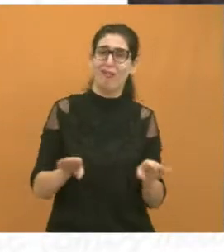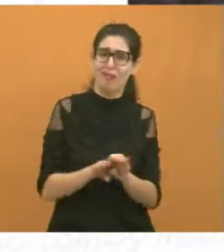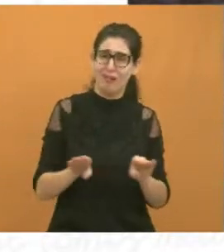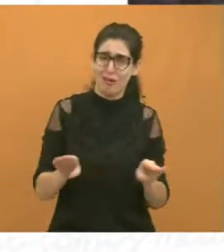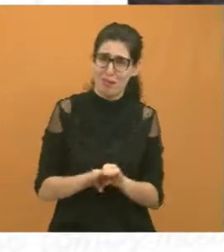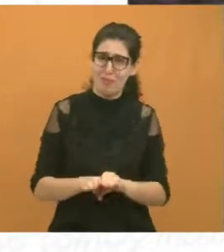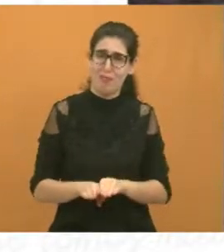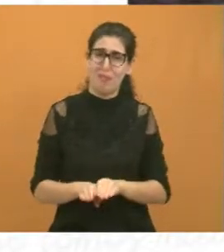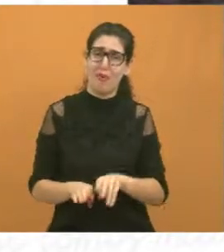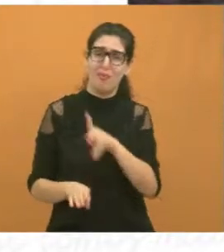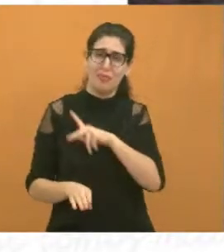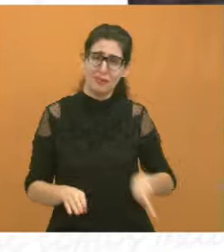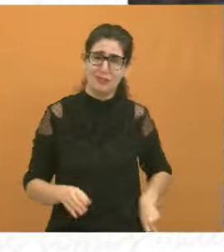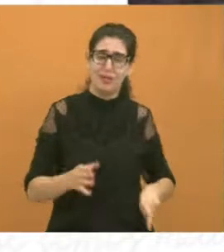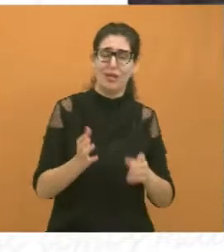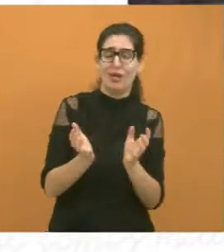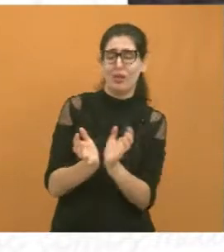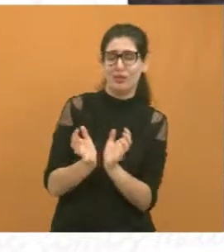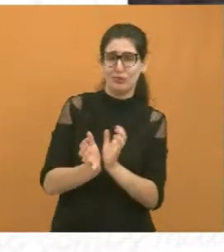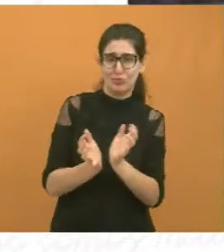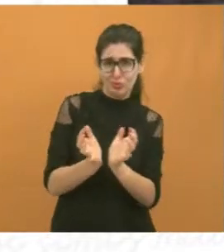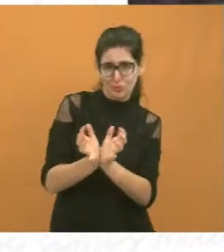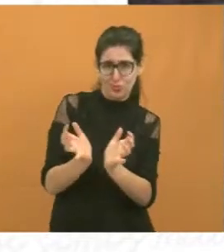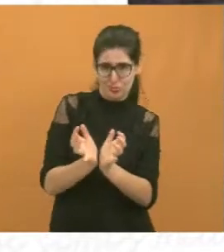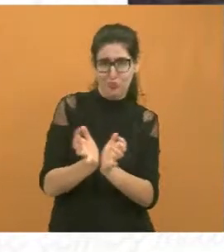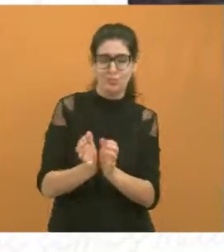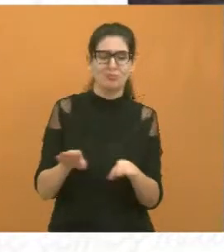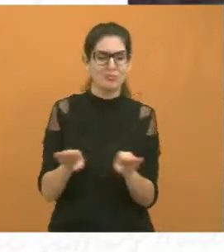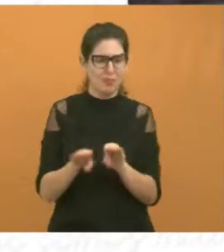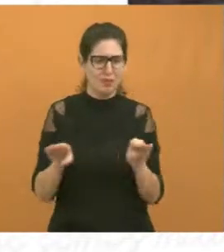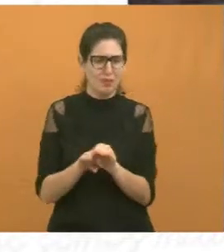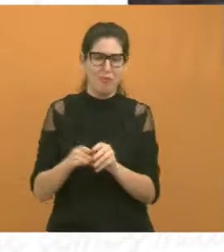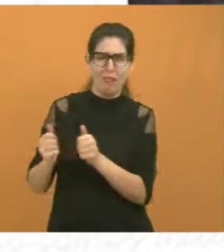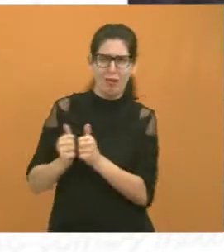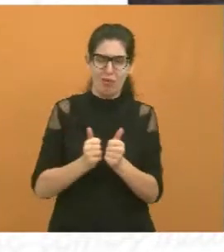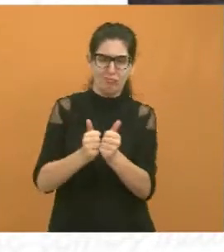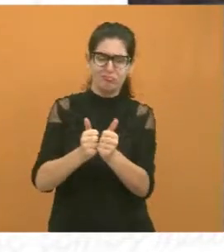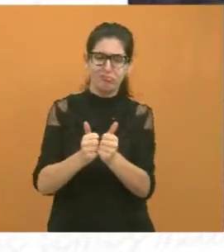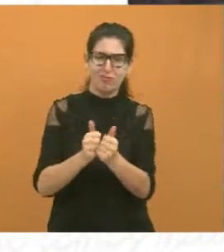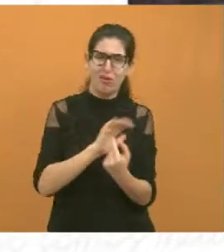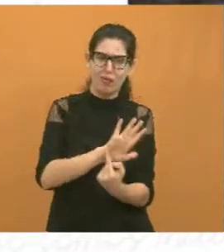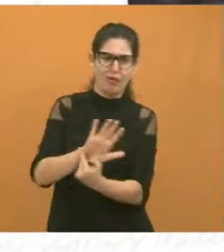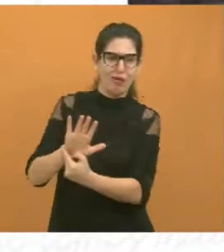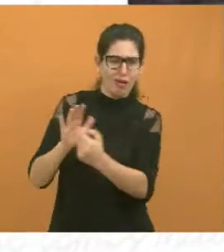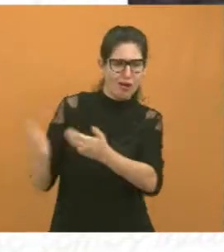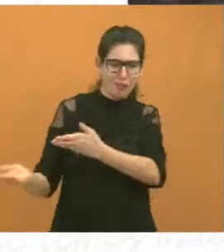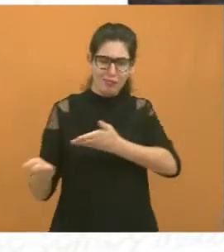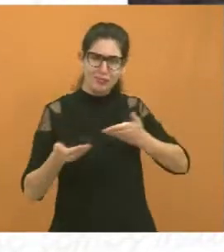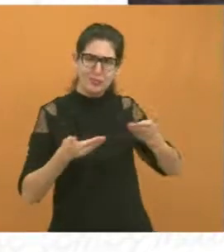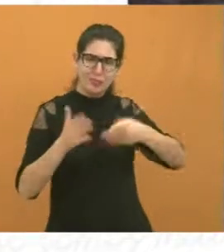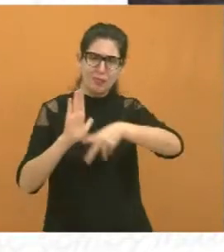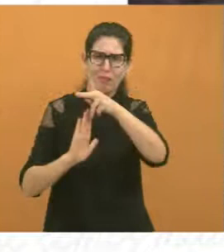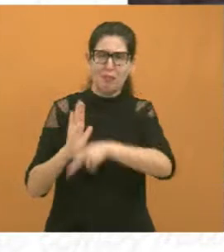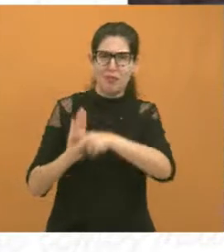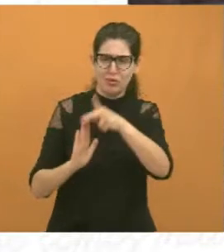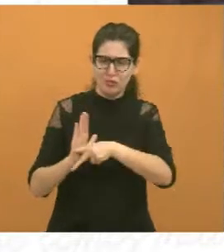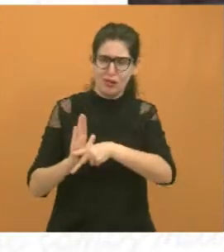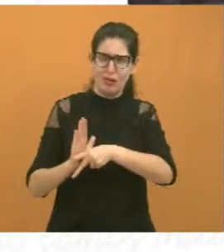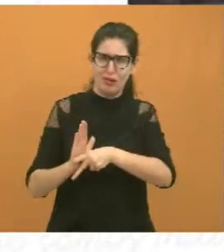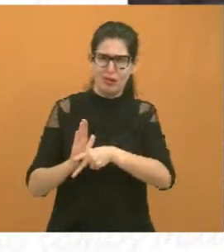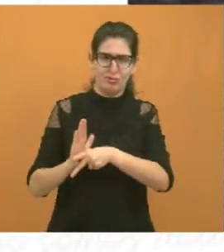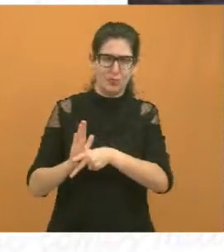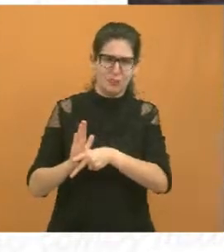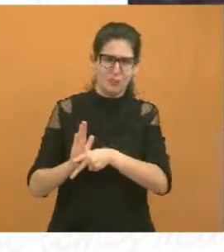comunidade, estiveram ali acompanhando a apresentação do projeto, né? E